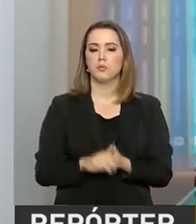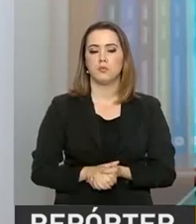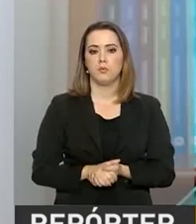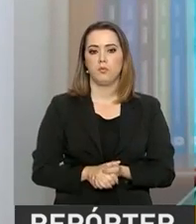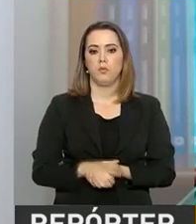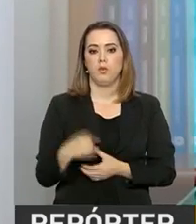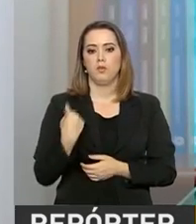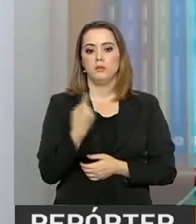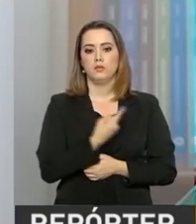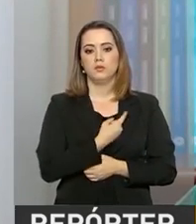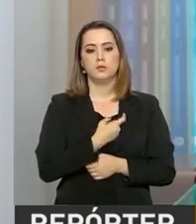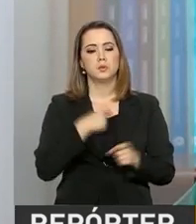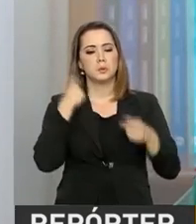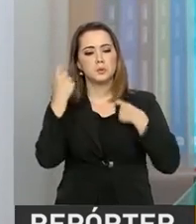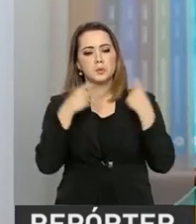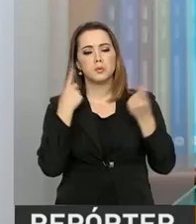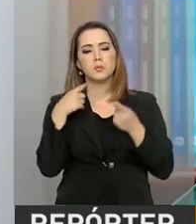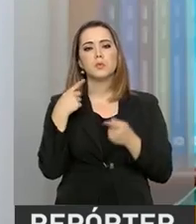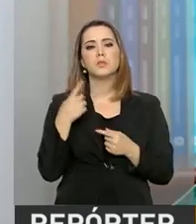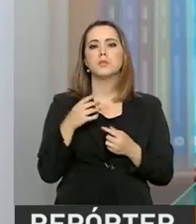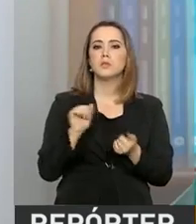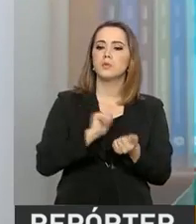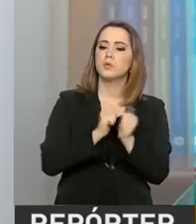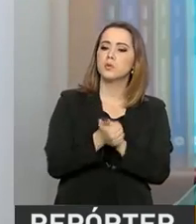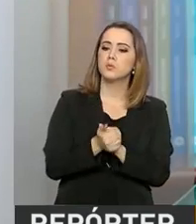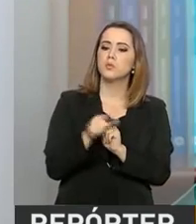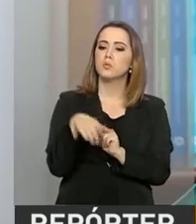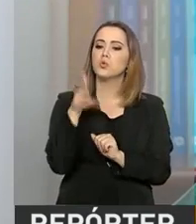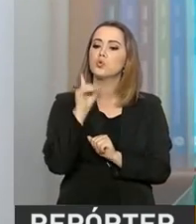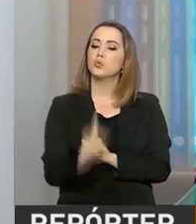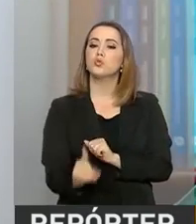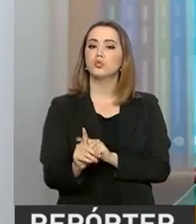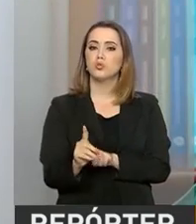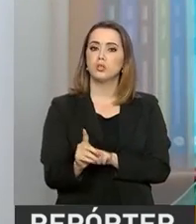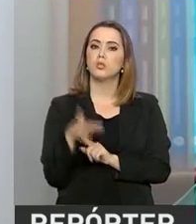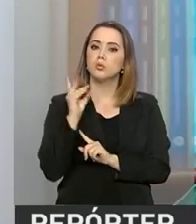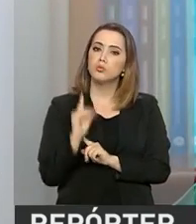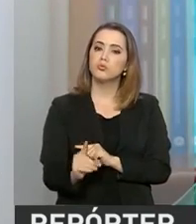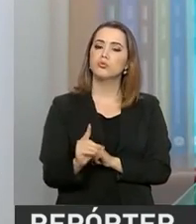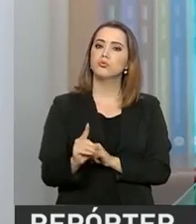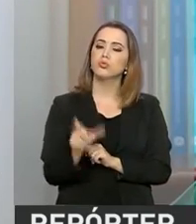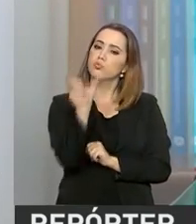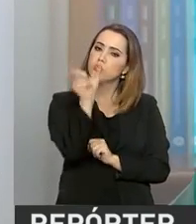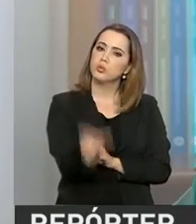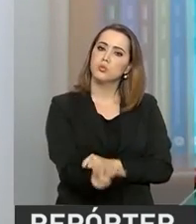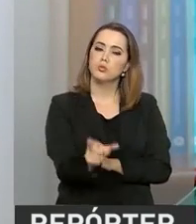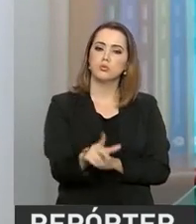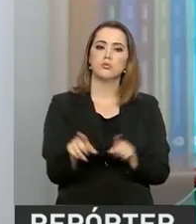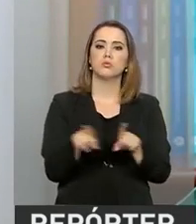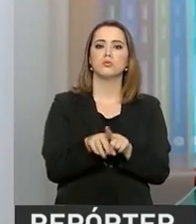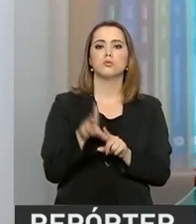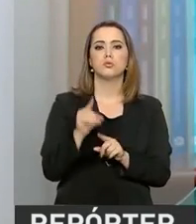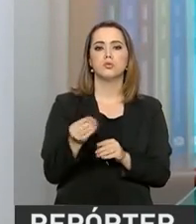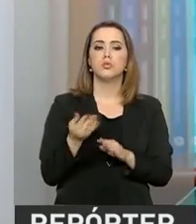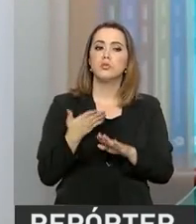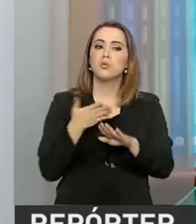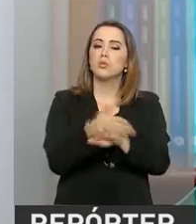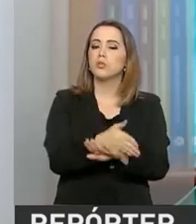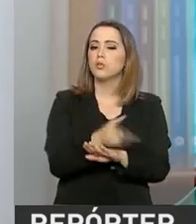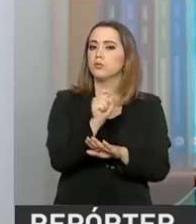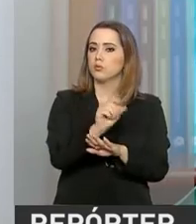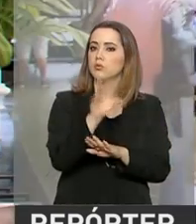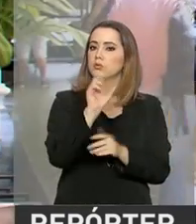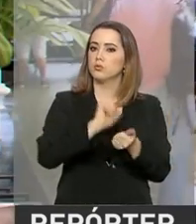mais a discussão do esporte como um direito. Como direito do cidadão, como direito de cidadania. Então, a garantia do acesso ao esporte, né? É isso que é a